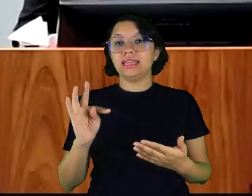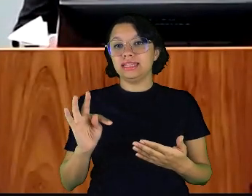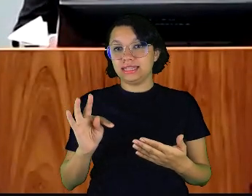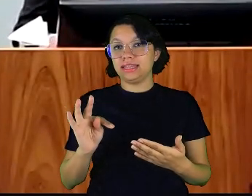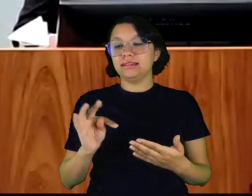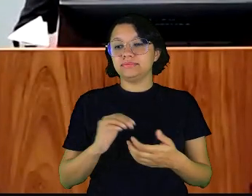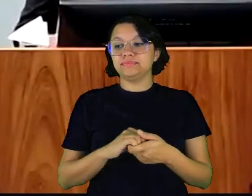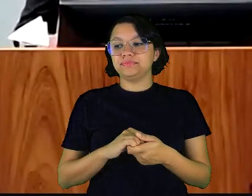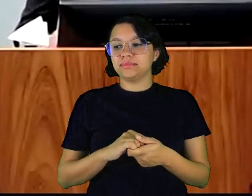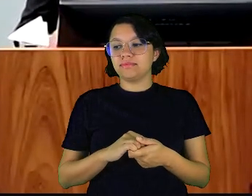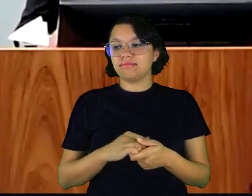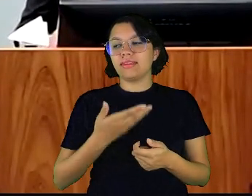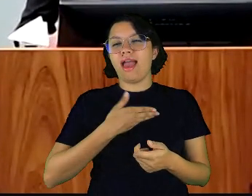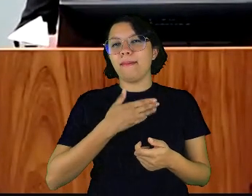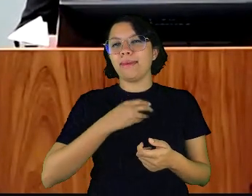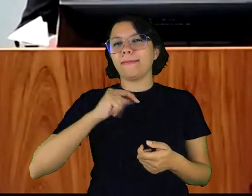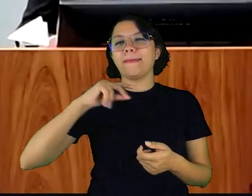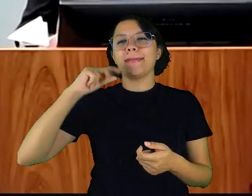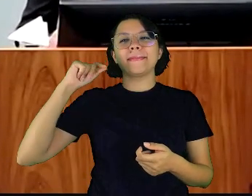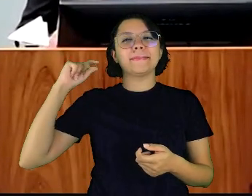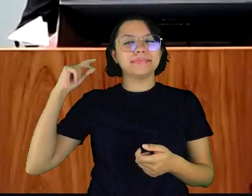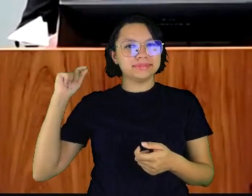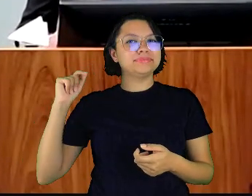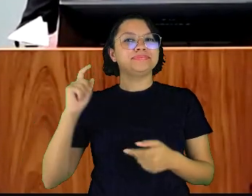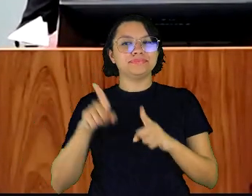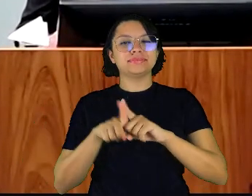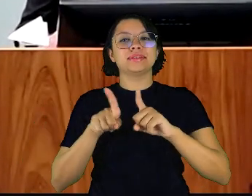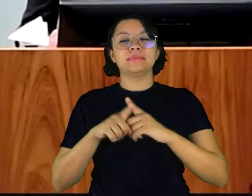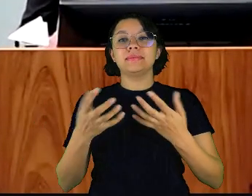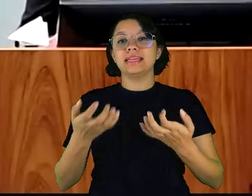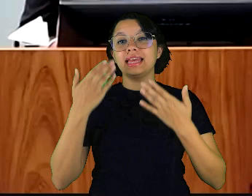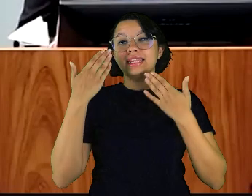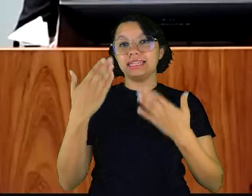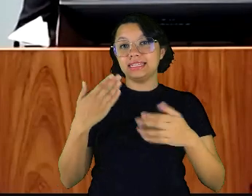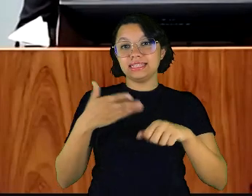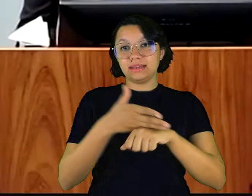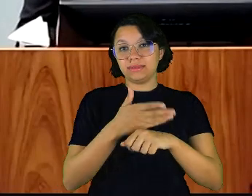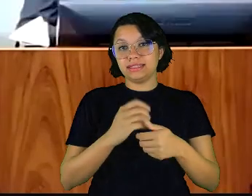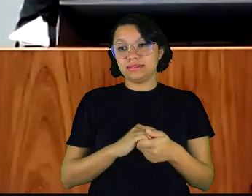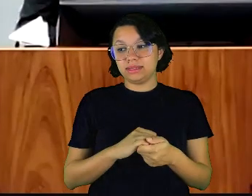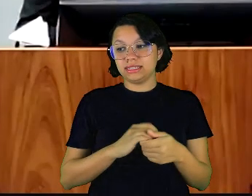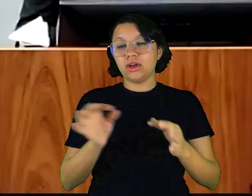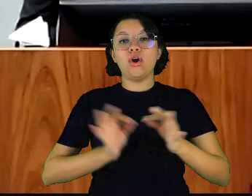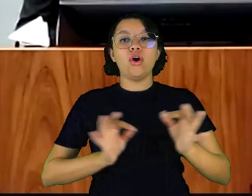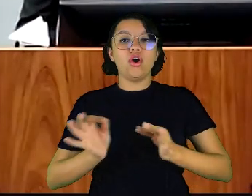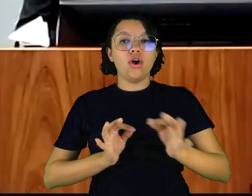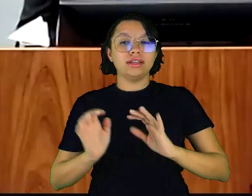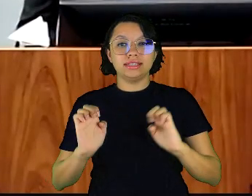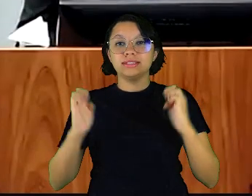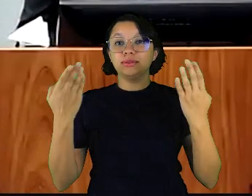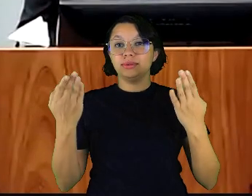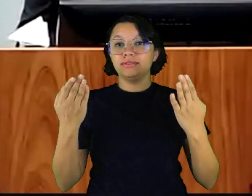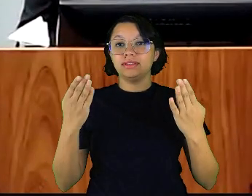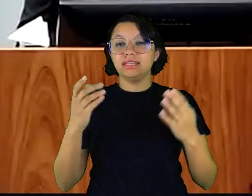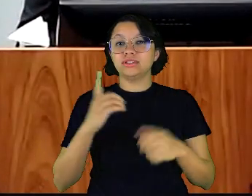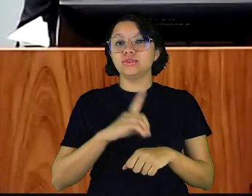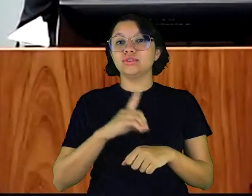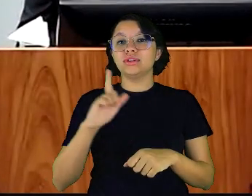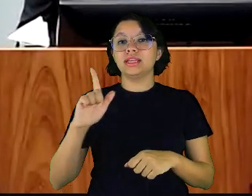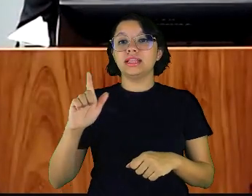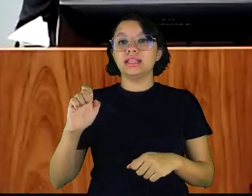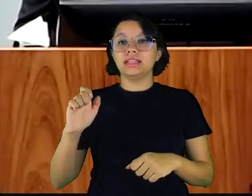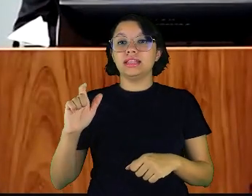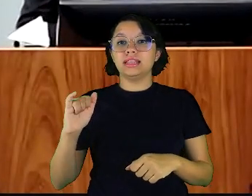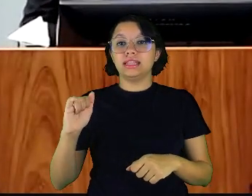amiga de muitos anos. Quero agradecer a participação e a organização do evento, a doutora Leila e ao